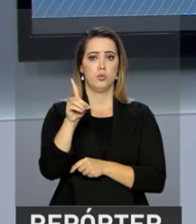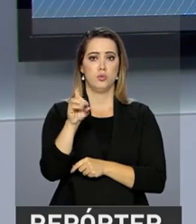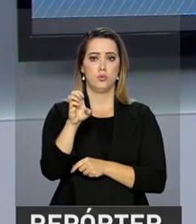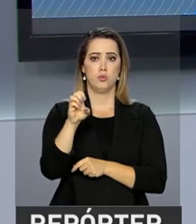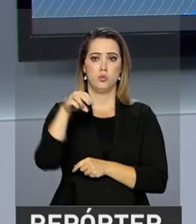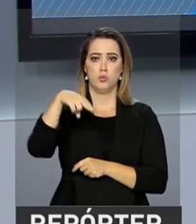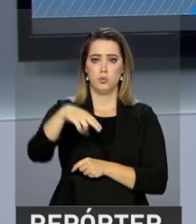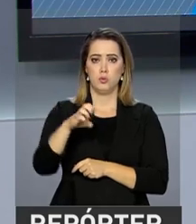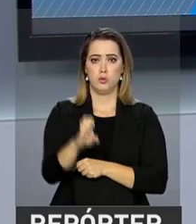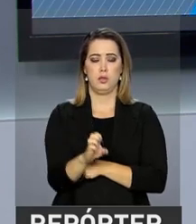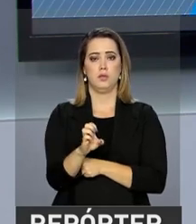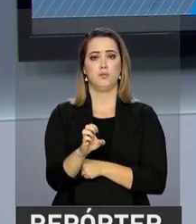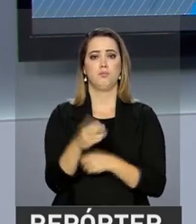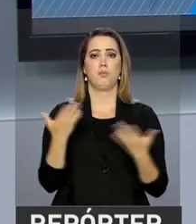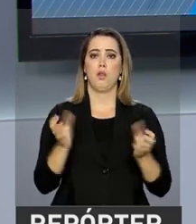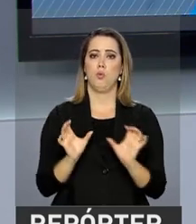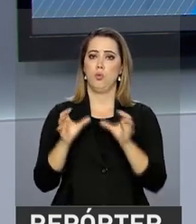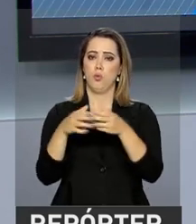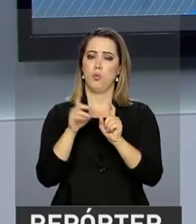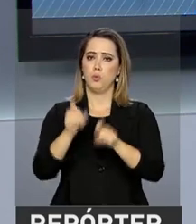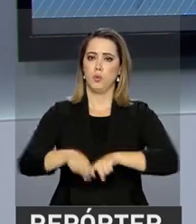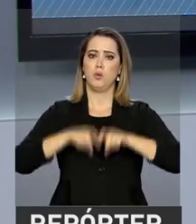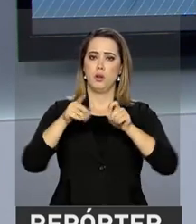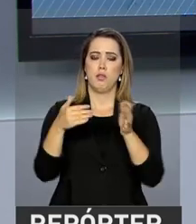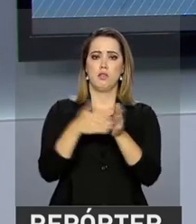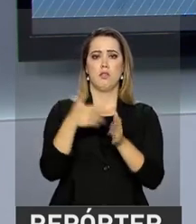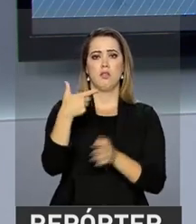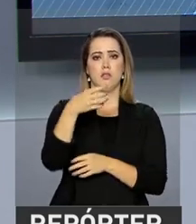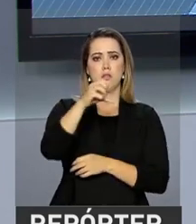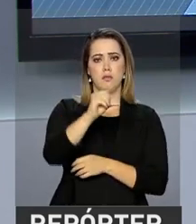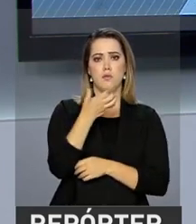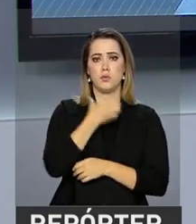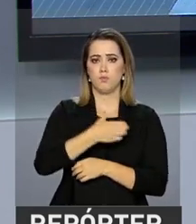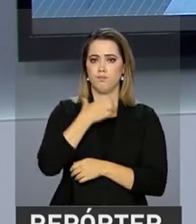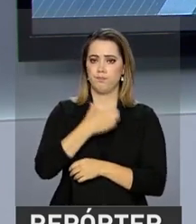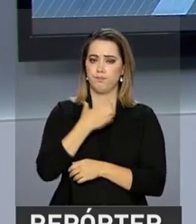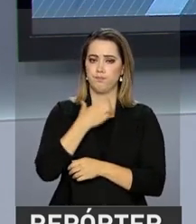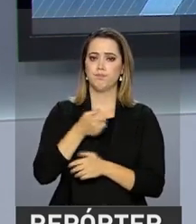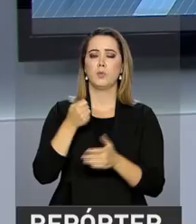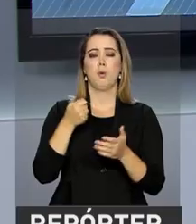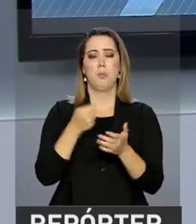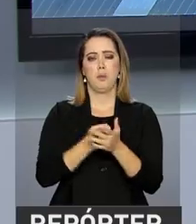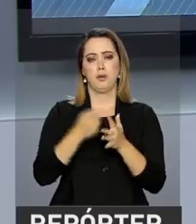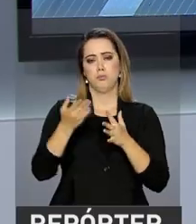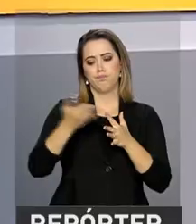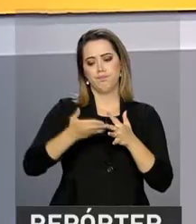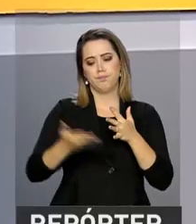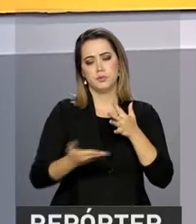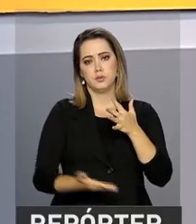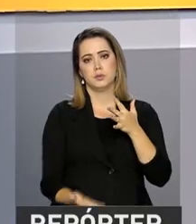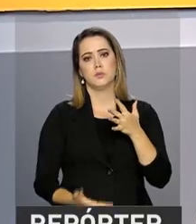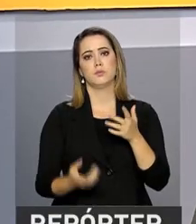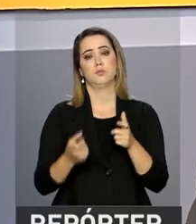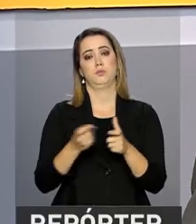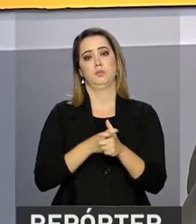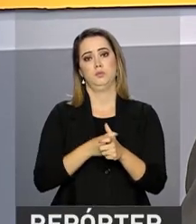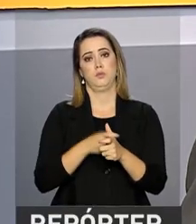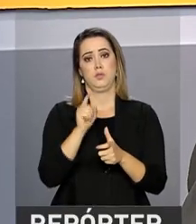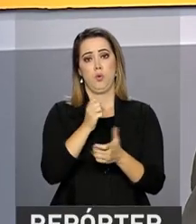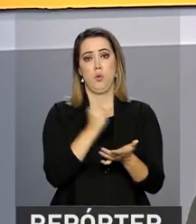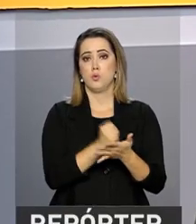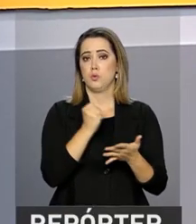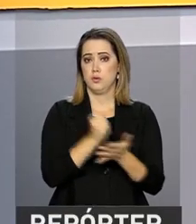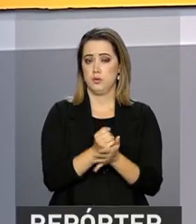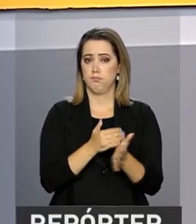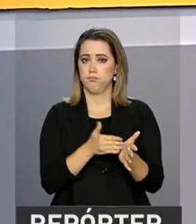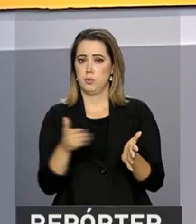Sudene. Os produtores rurais têm até 29 de dezembro para renegociarem os débitos. Os contratos devem ter sido